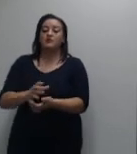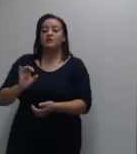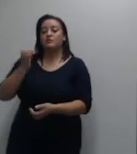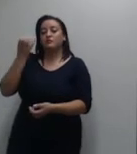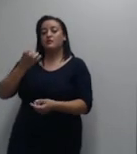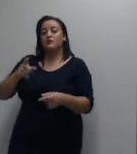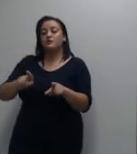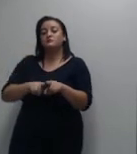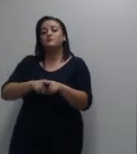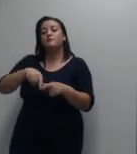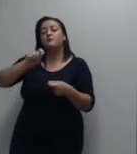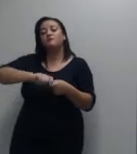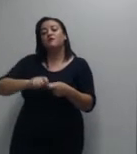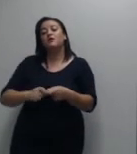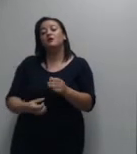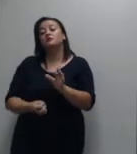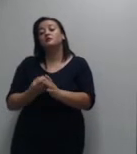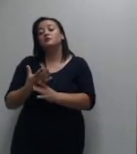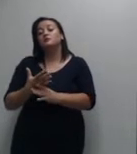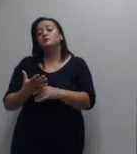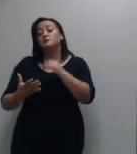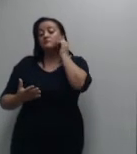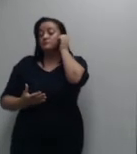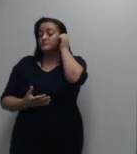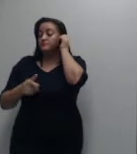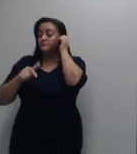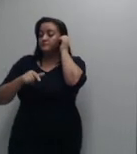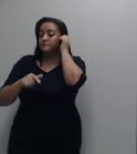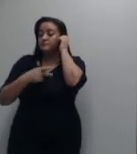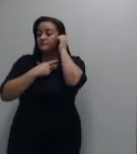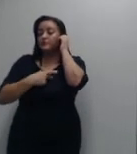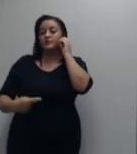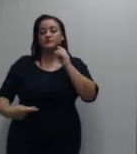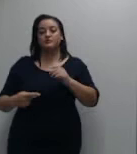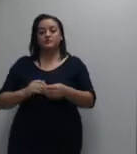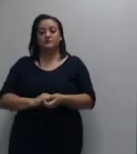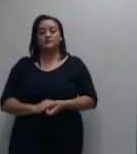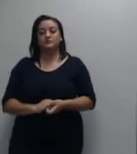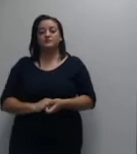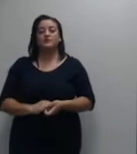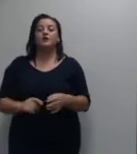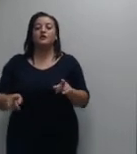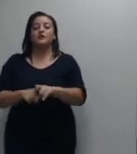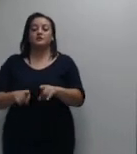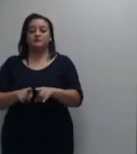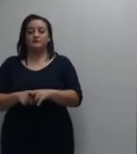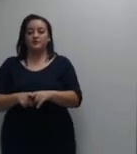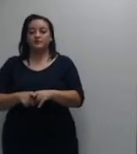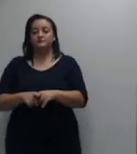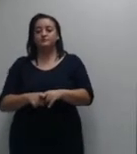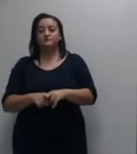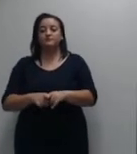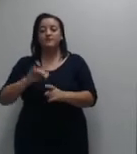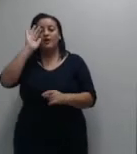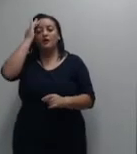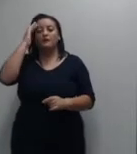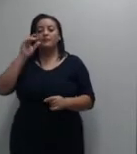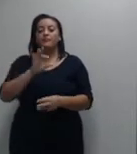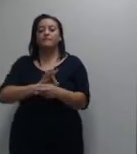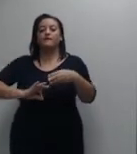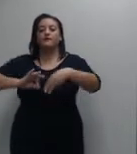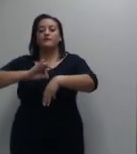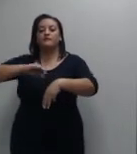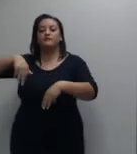proferida por esta presidência e também entendo Ministra Maria